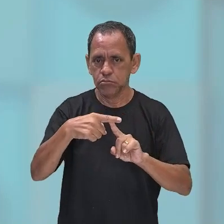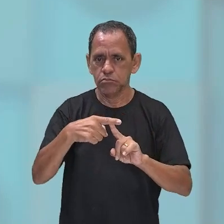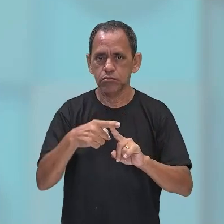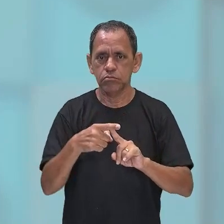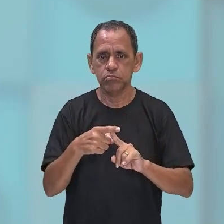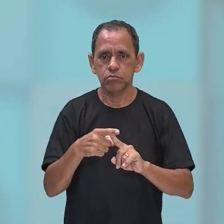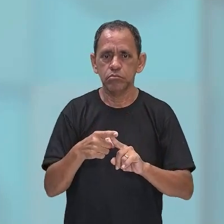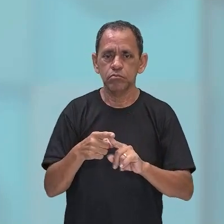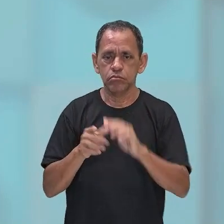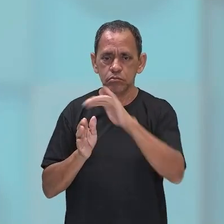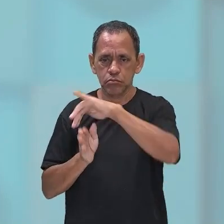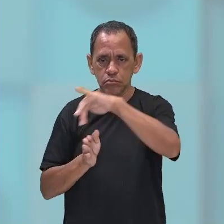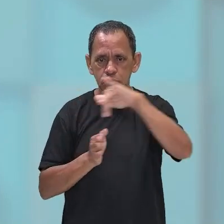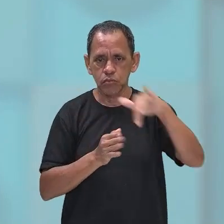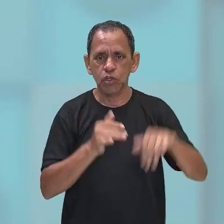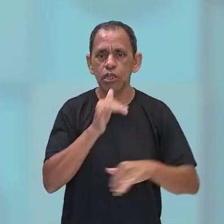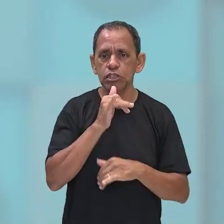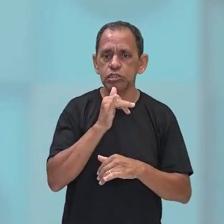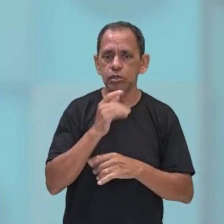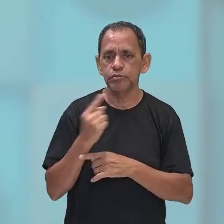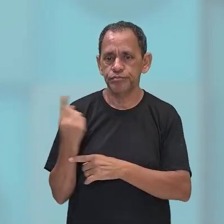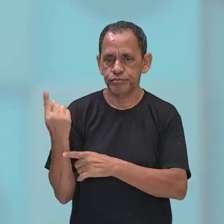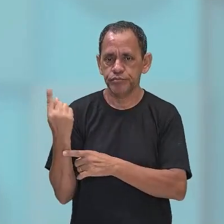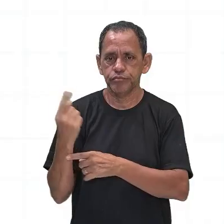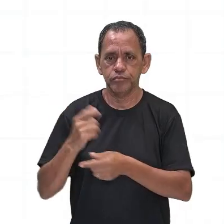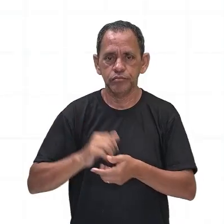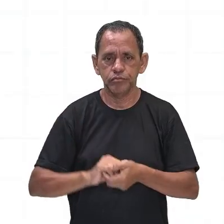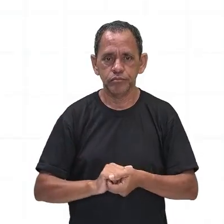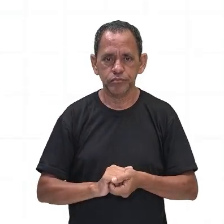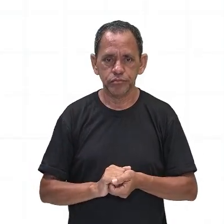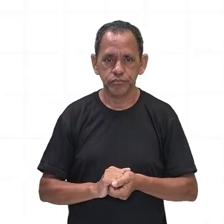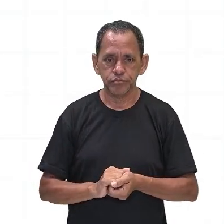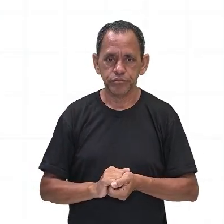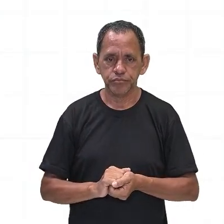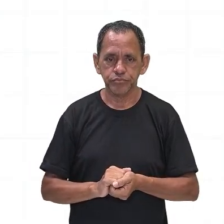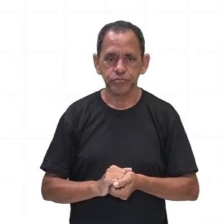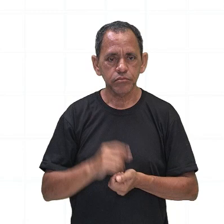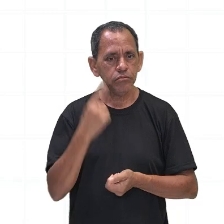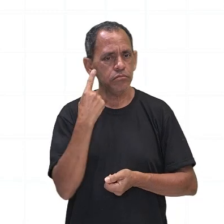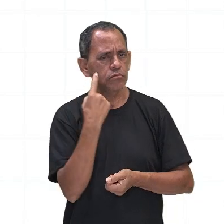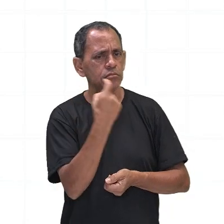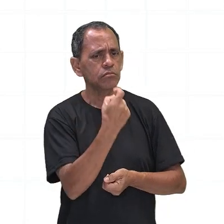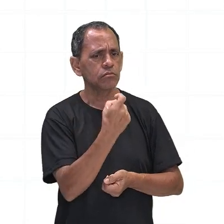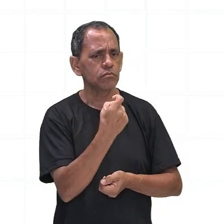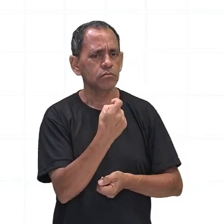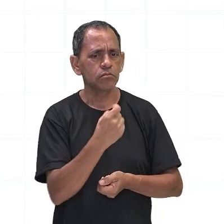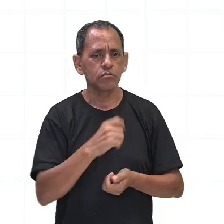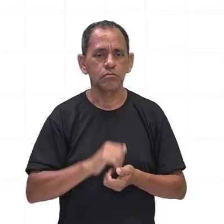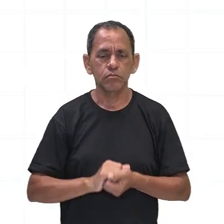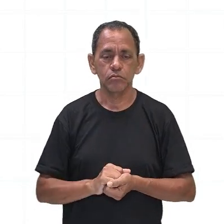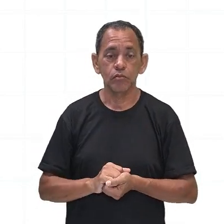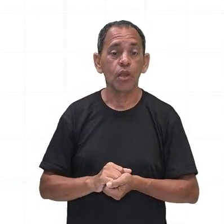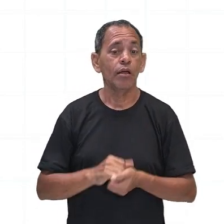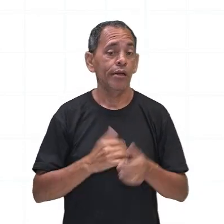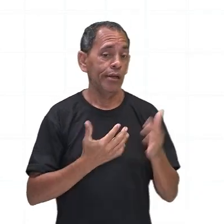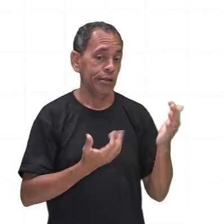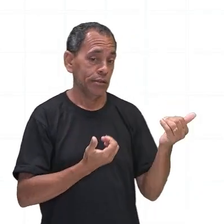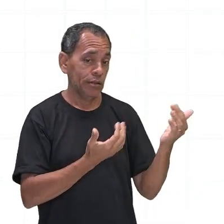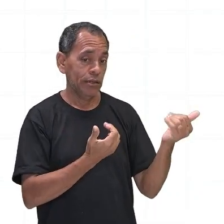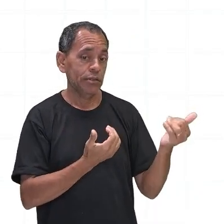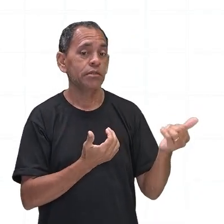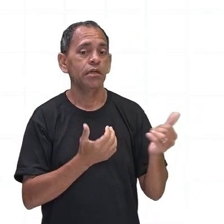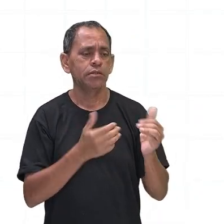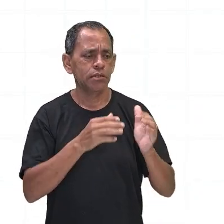que aí você vai compreender bem. Colocando aí o nosso exemplo, observem, a adolescência,